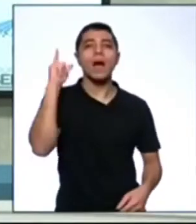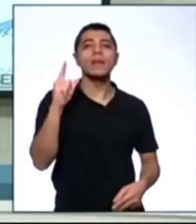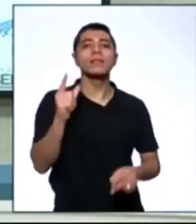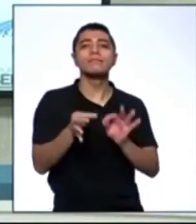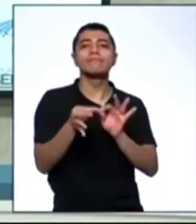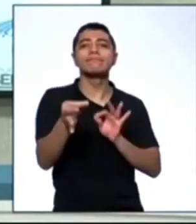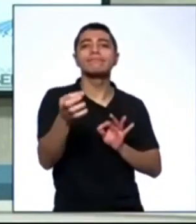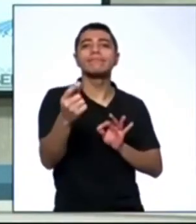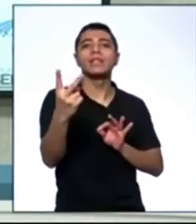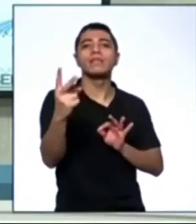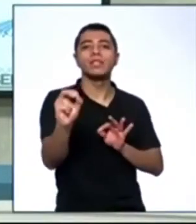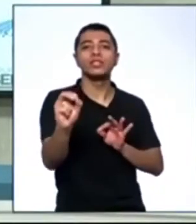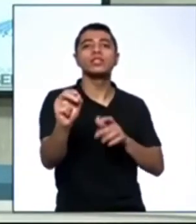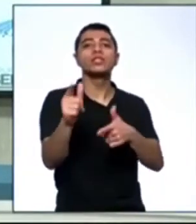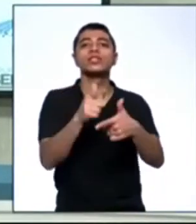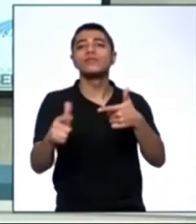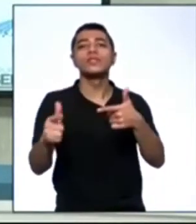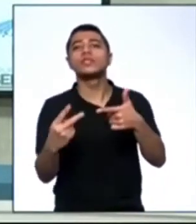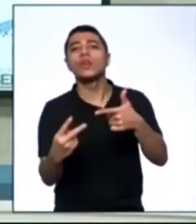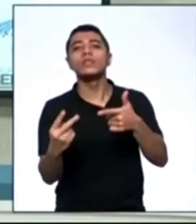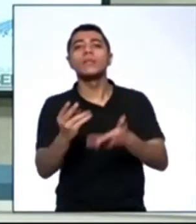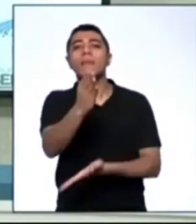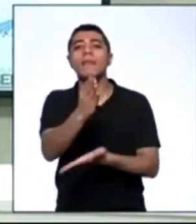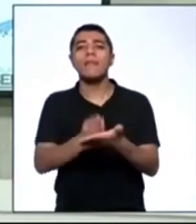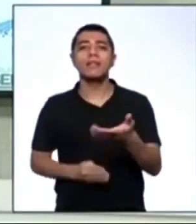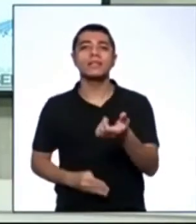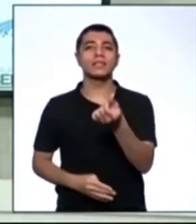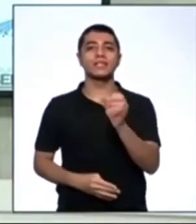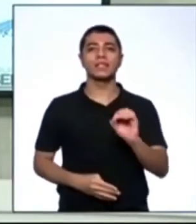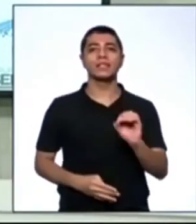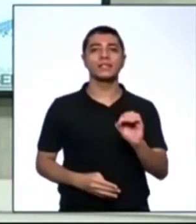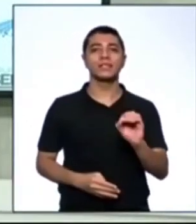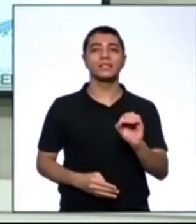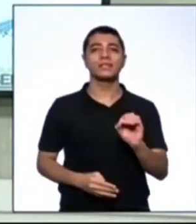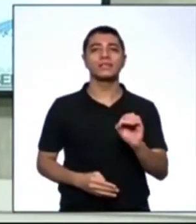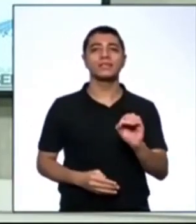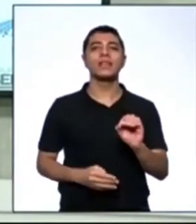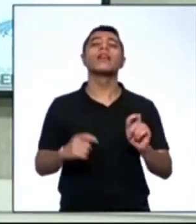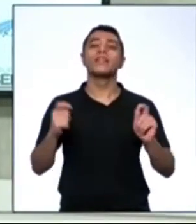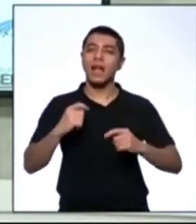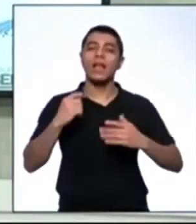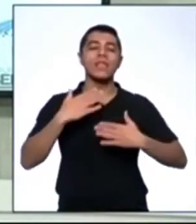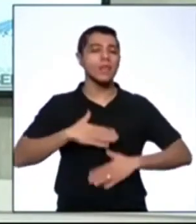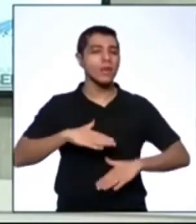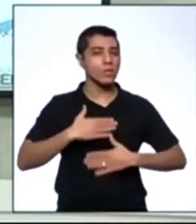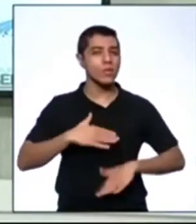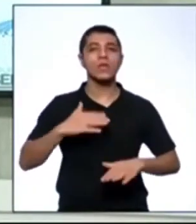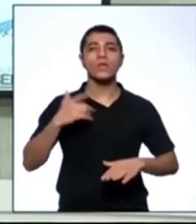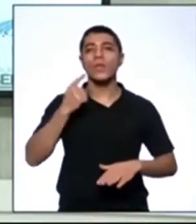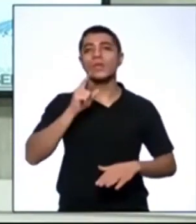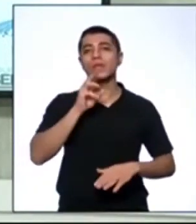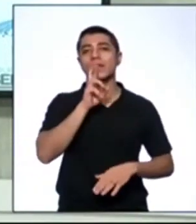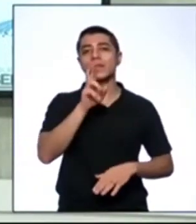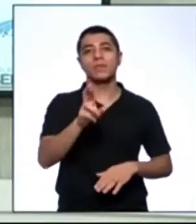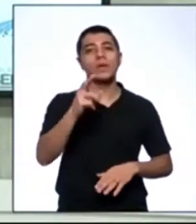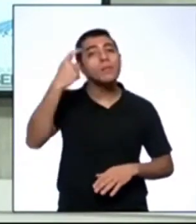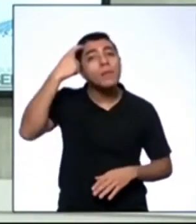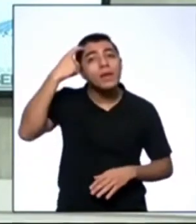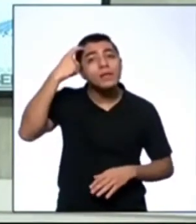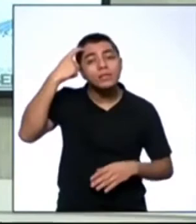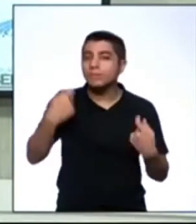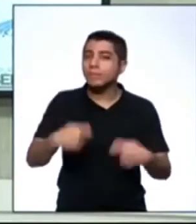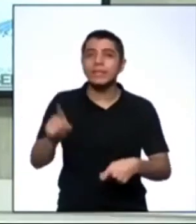1 hora da primeira etapa dá 1 hora e meia. Então, tranquilo, daria para você resolver, né, mentalmente, sem necessidade de pegar